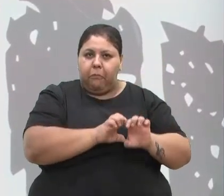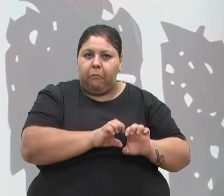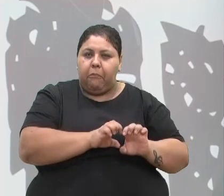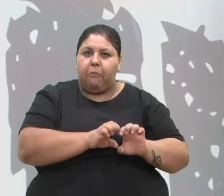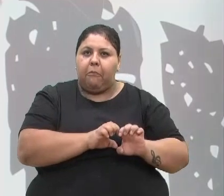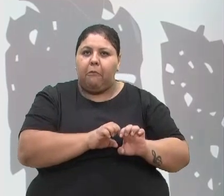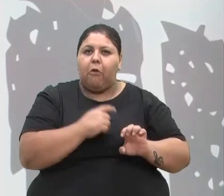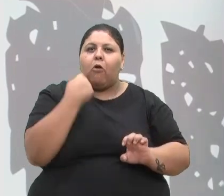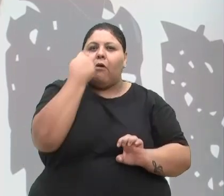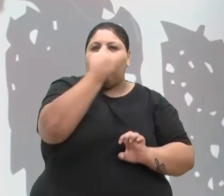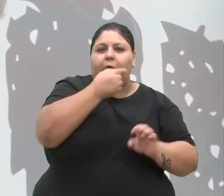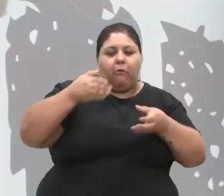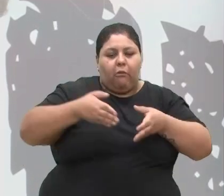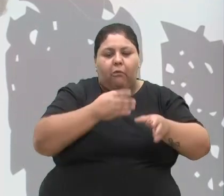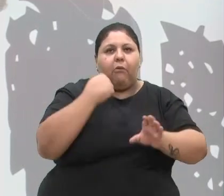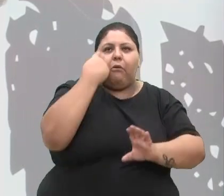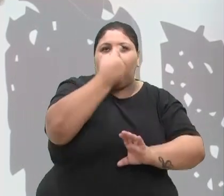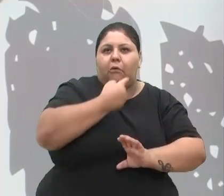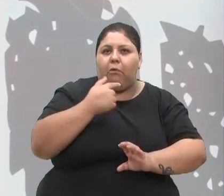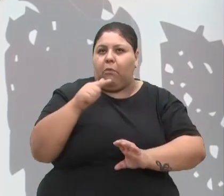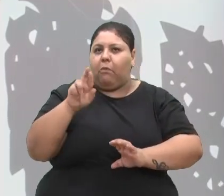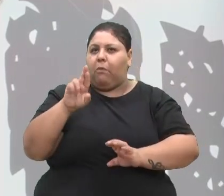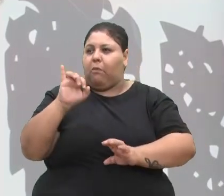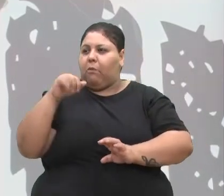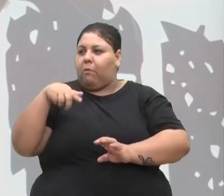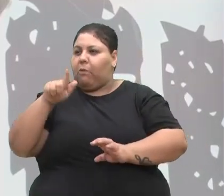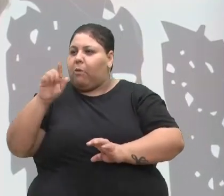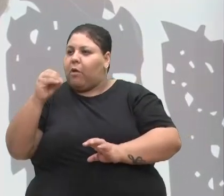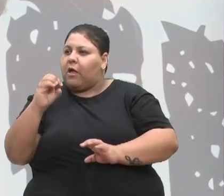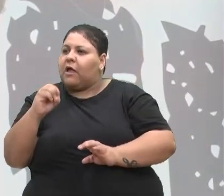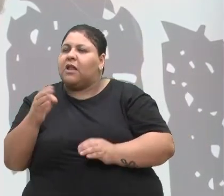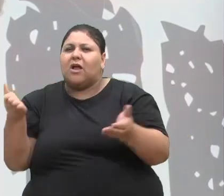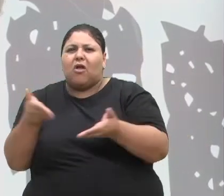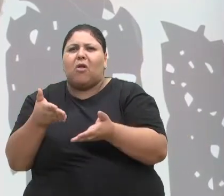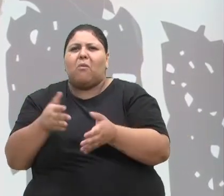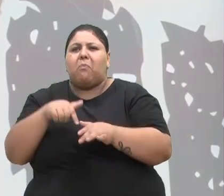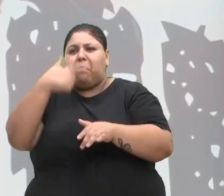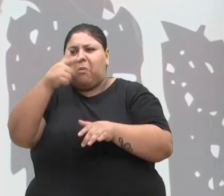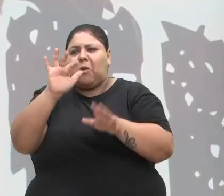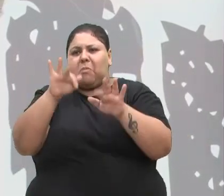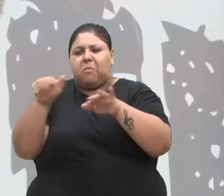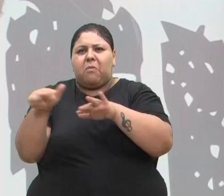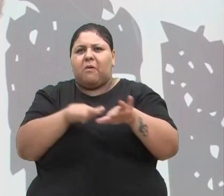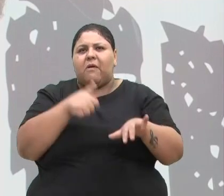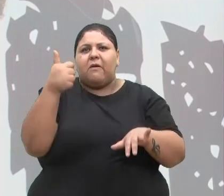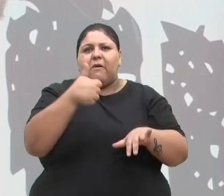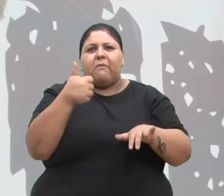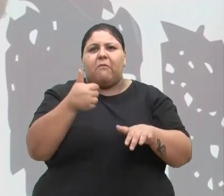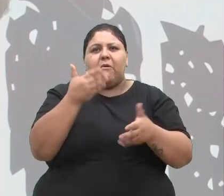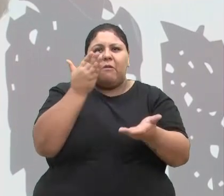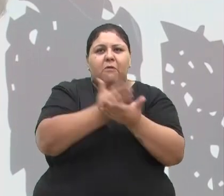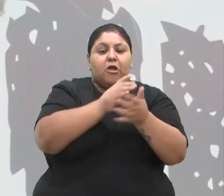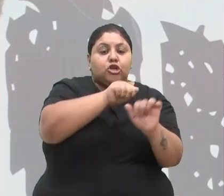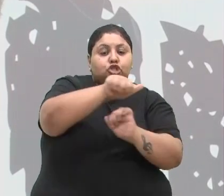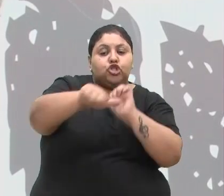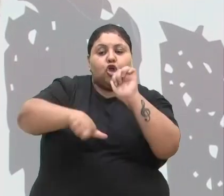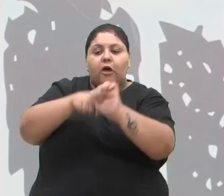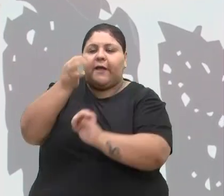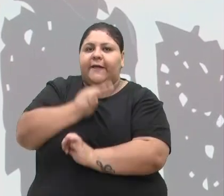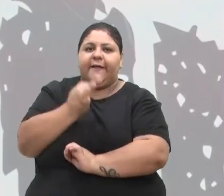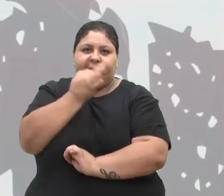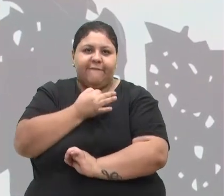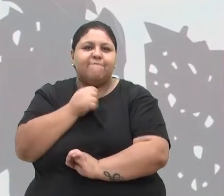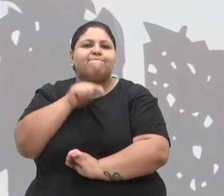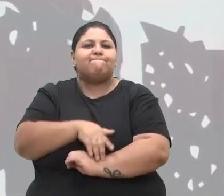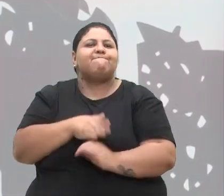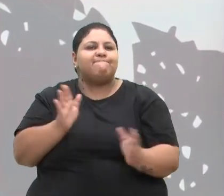Caminhos de Caravaggio, a da Gringos, e agora no próximo final de semana, dia 14, teremos a primeira maratona de revezamento em Caxias. Isso